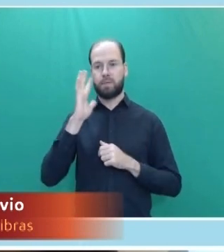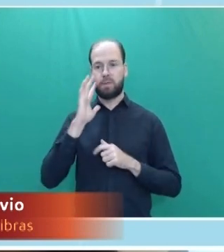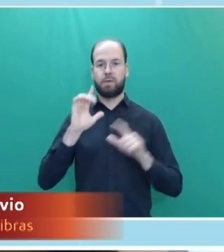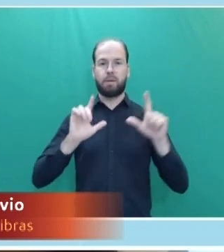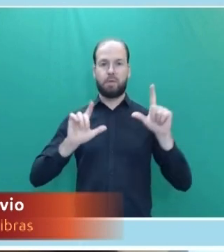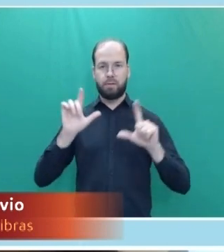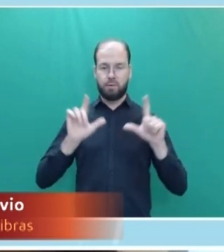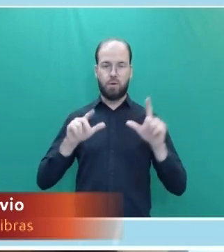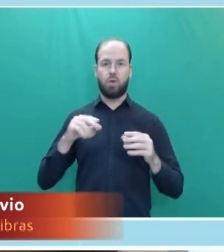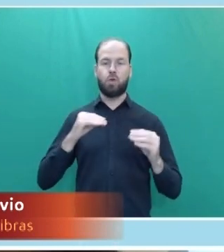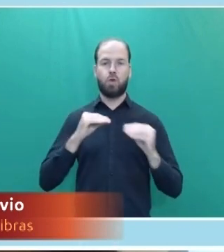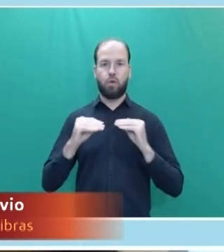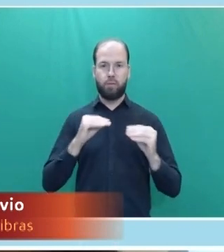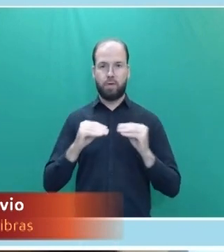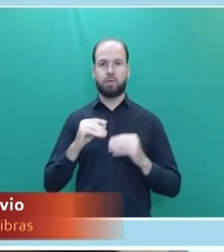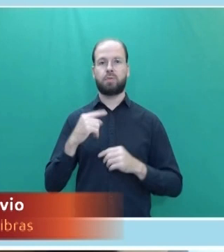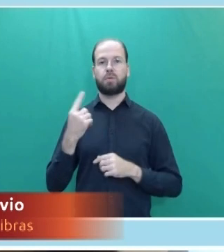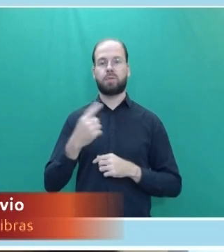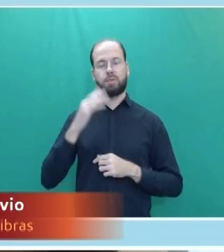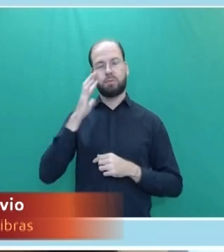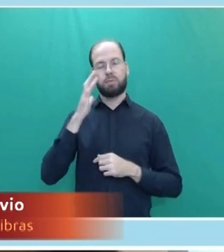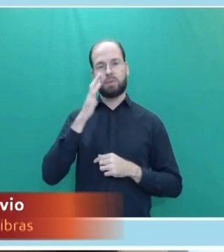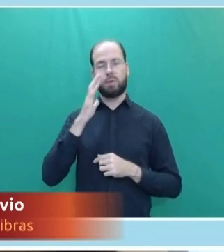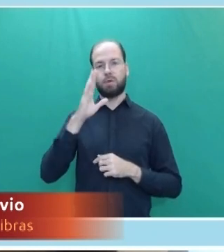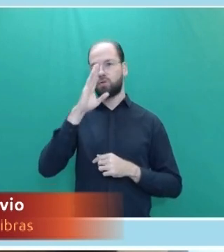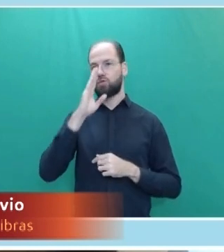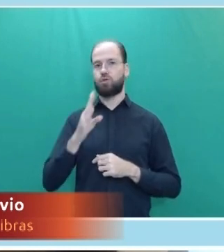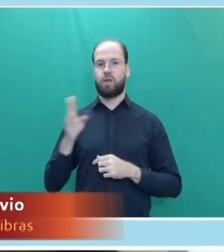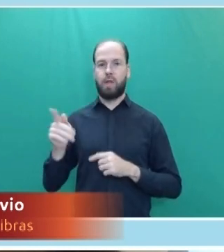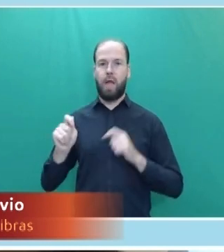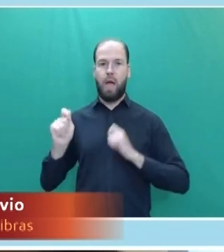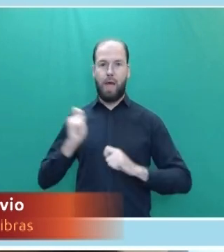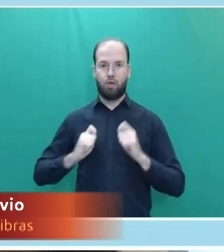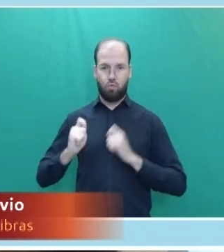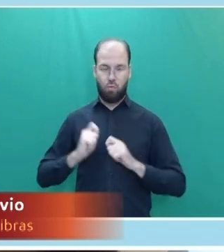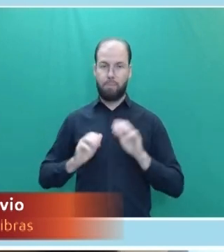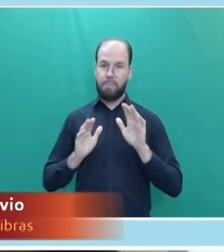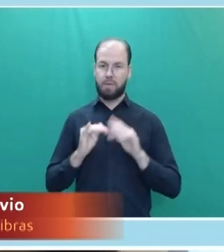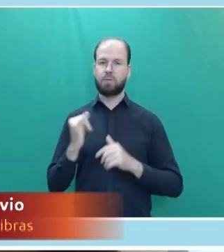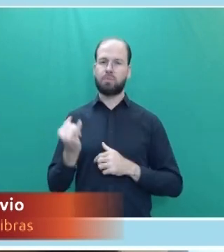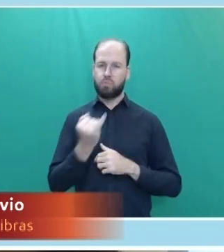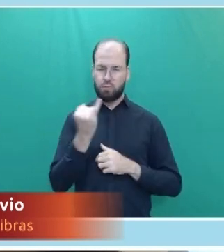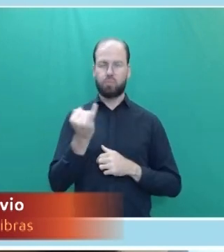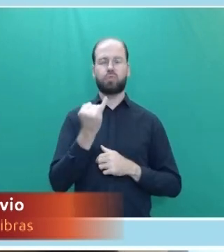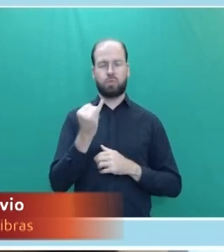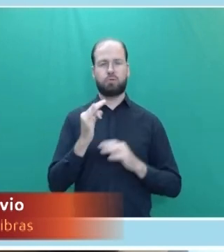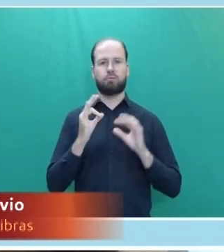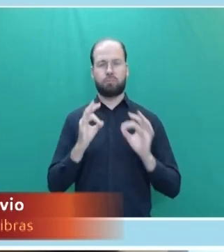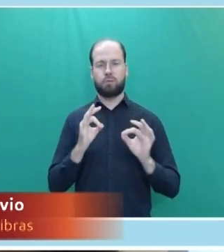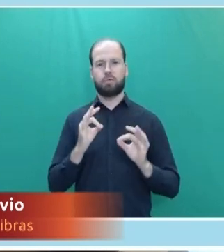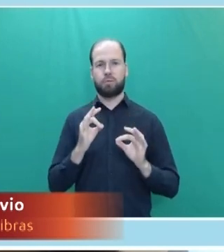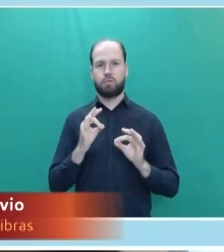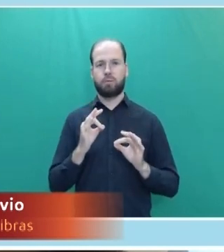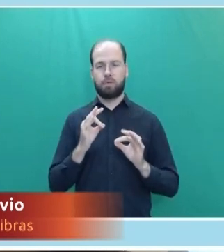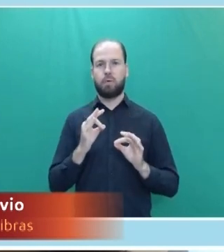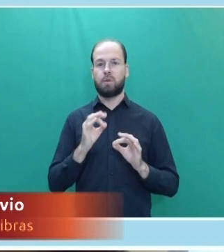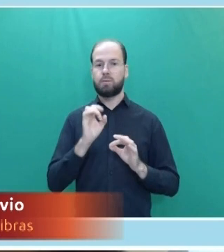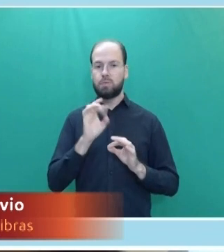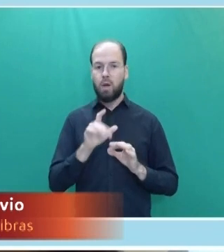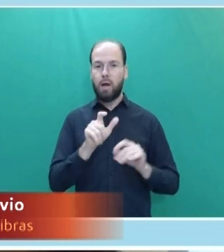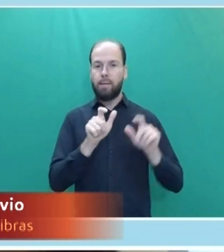pensa muito logo, pensa imediatamente nos atores, né? Mas é importantíssimo que não só as